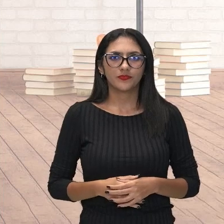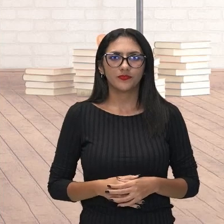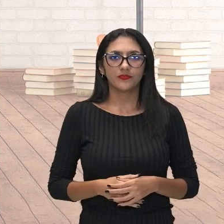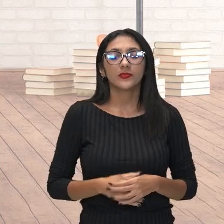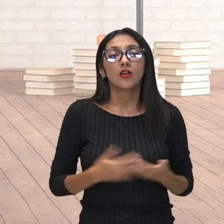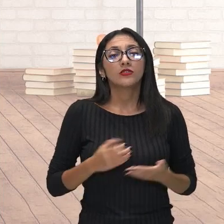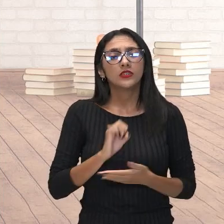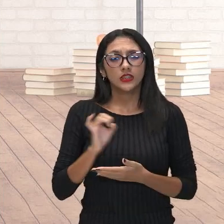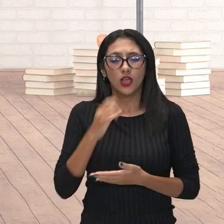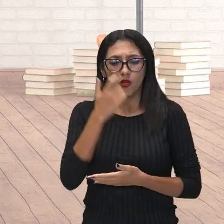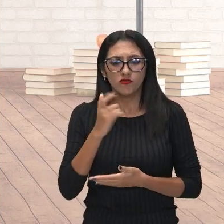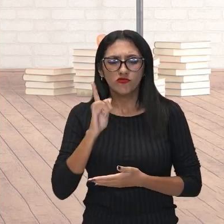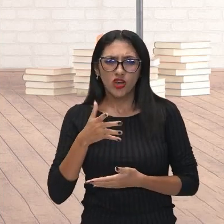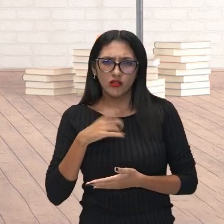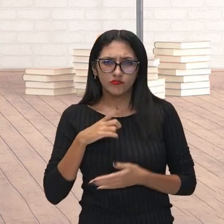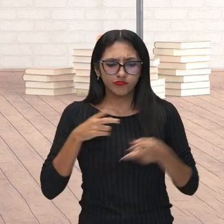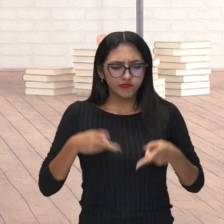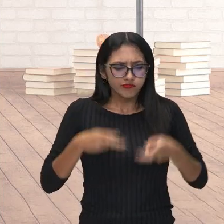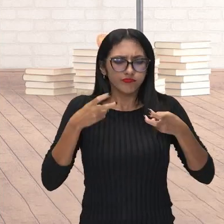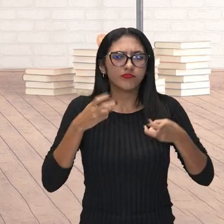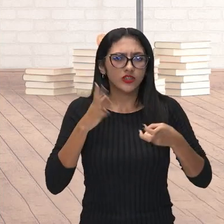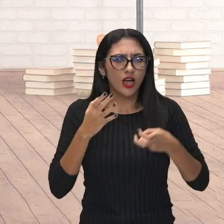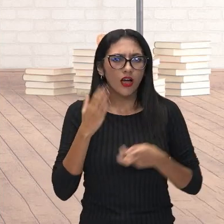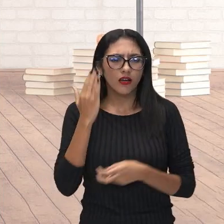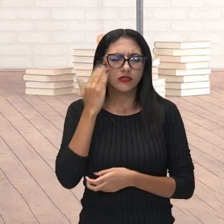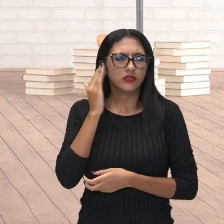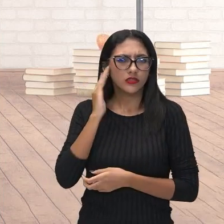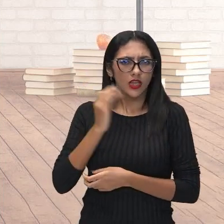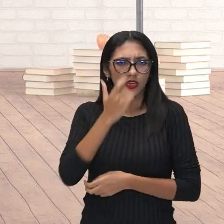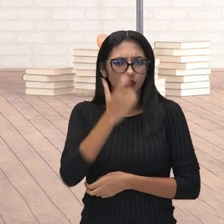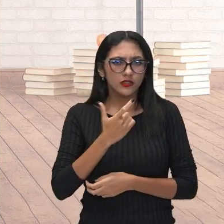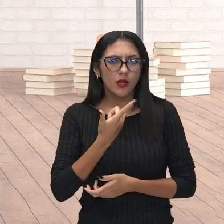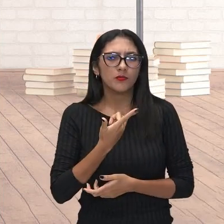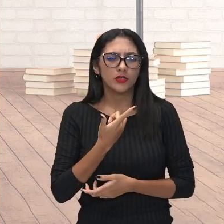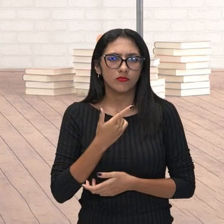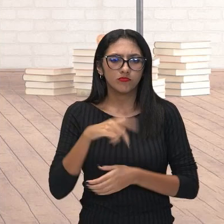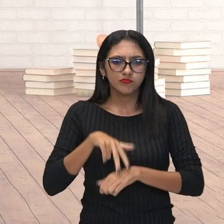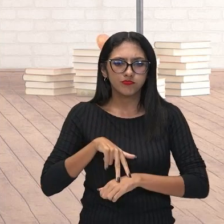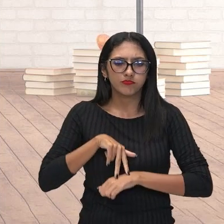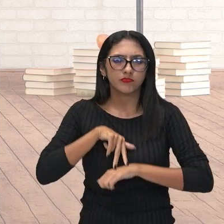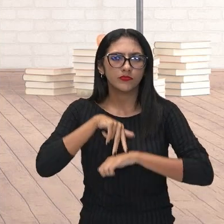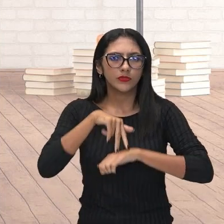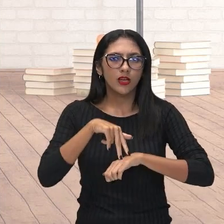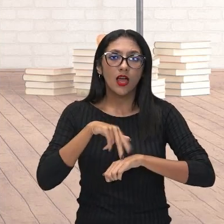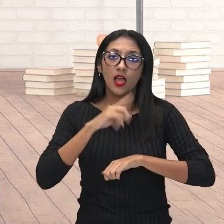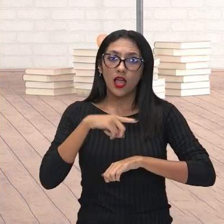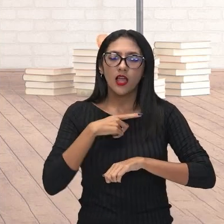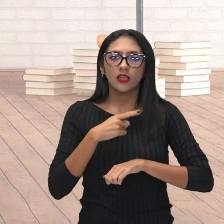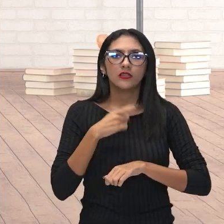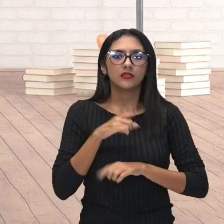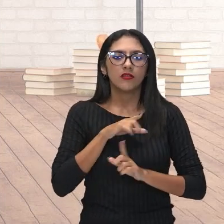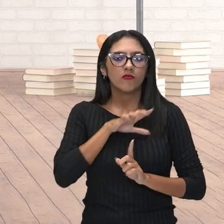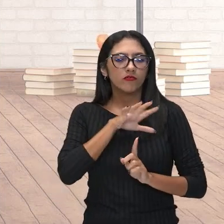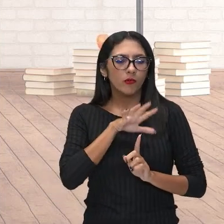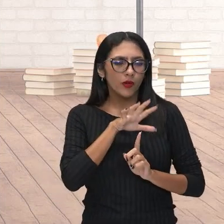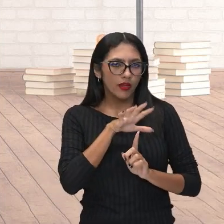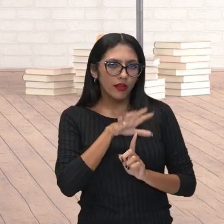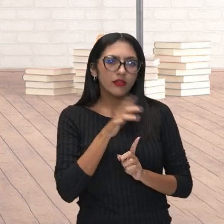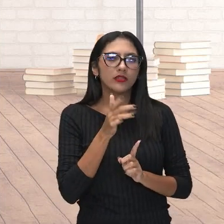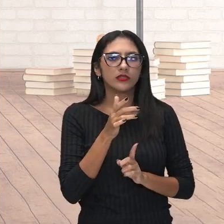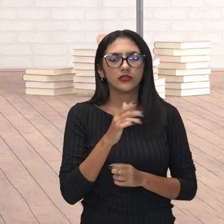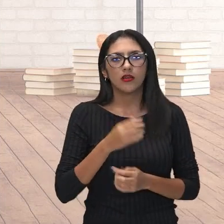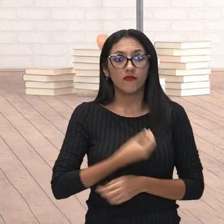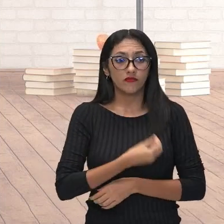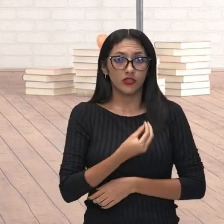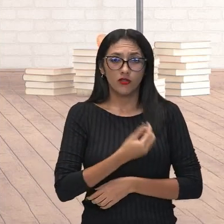eu me reconheço como parte desse todo, eu sei que a minha posição, ela vai influenciar, né, ou a vida